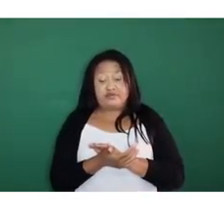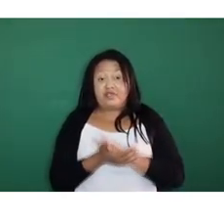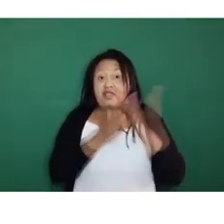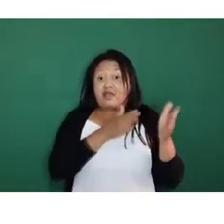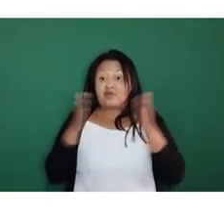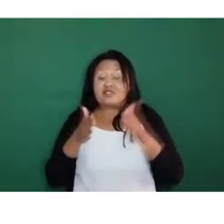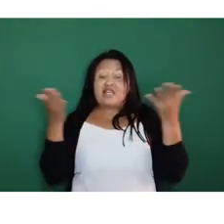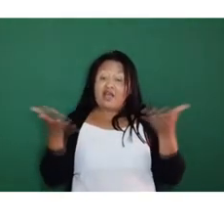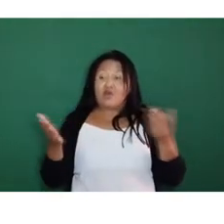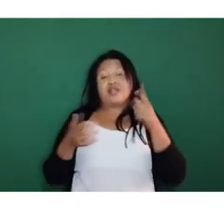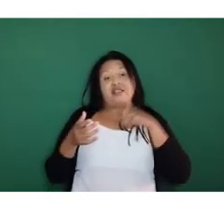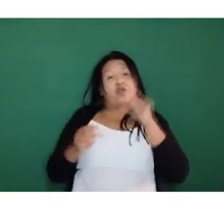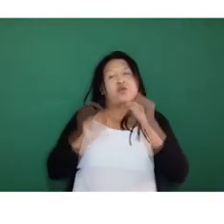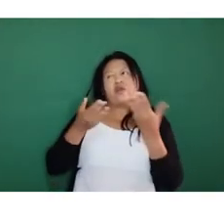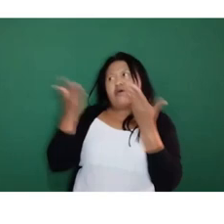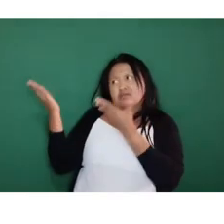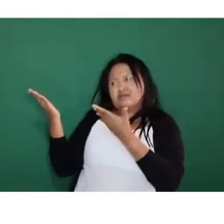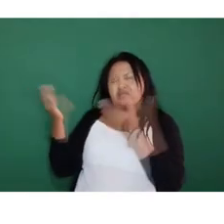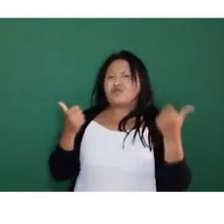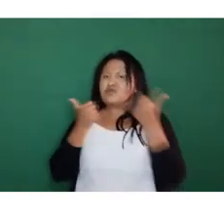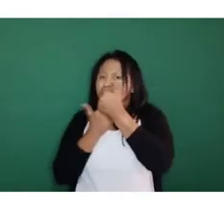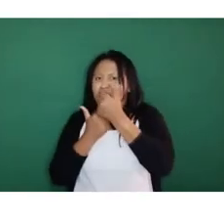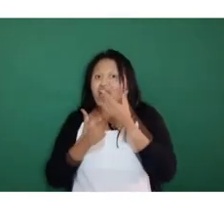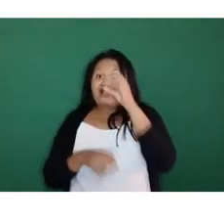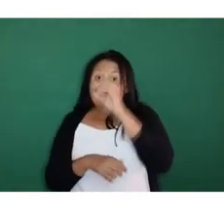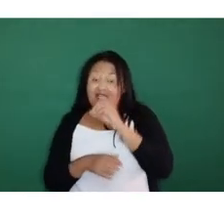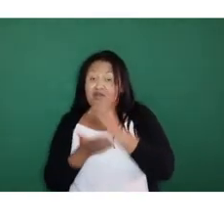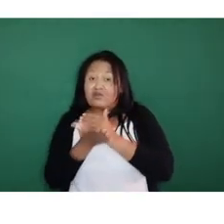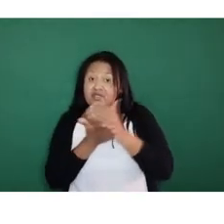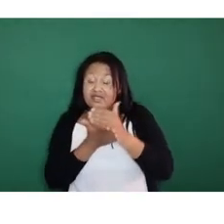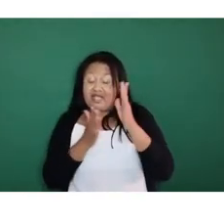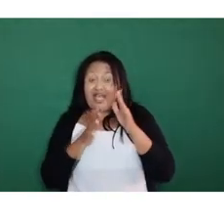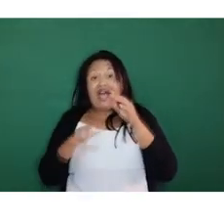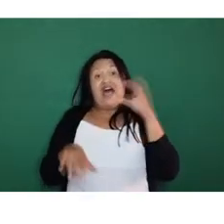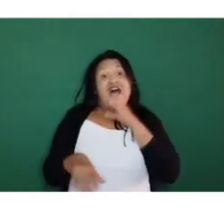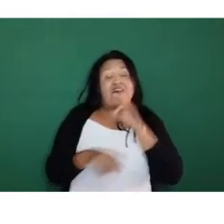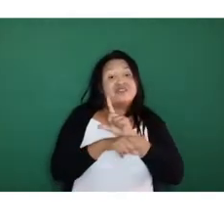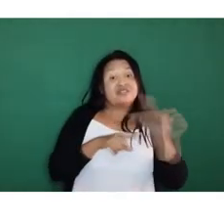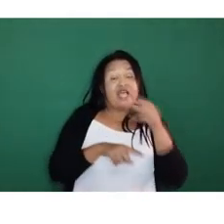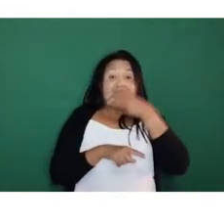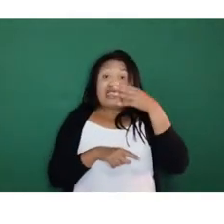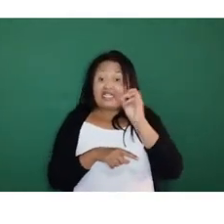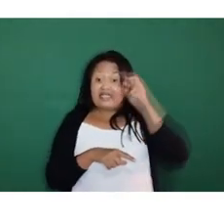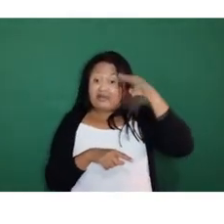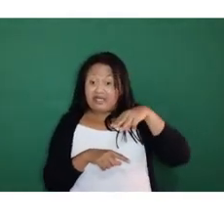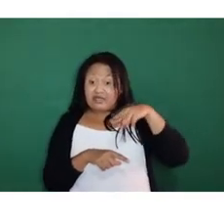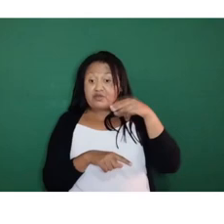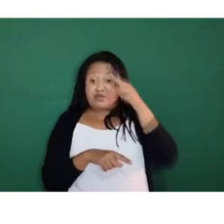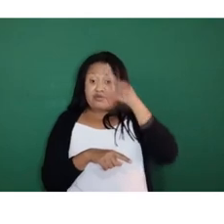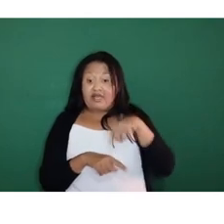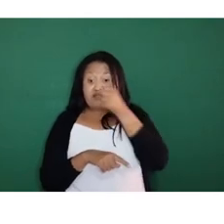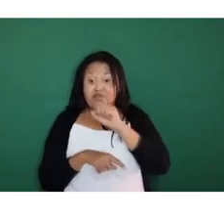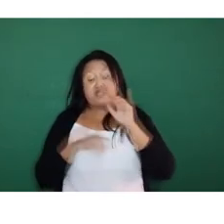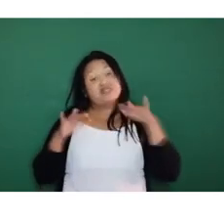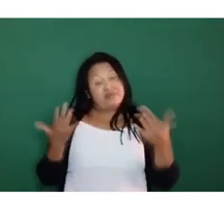posições e a gente tem aqui só foi substituindo a posição inicial 0 a velocidade inicial 30 metros por segundo e como eu tinha